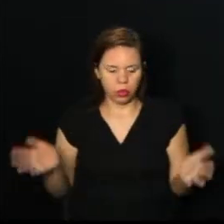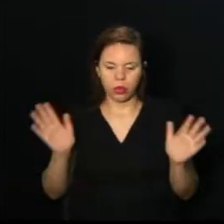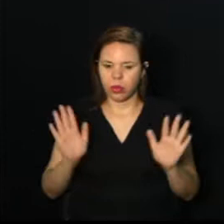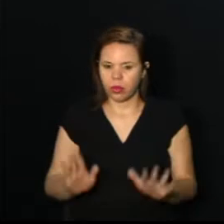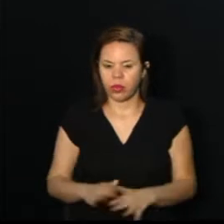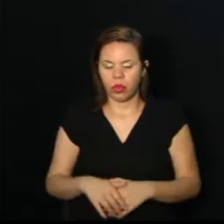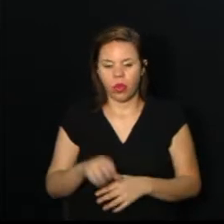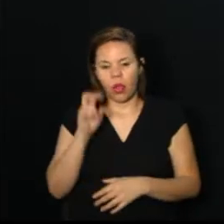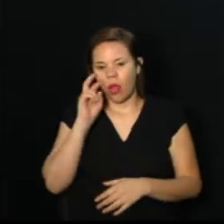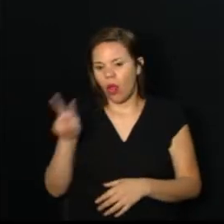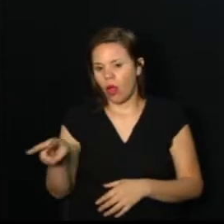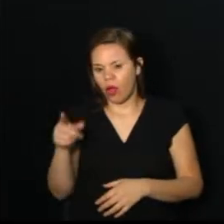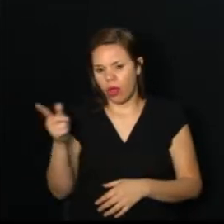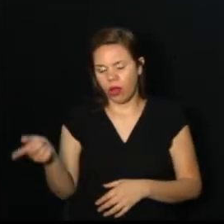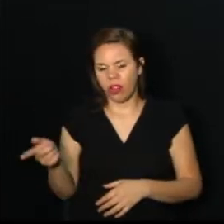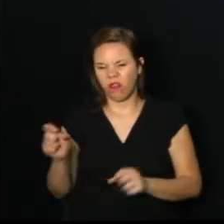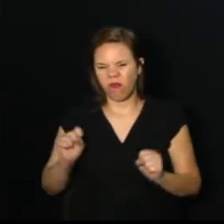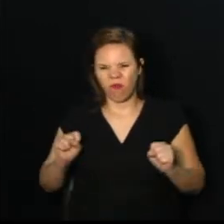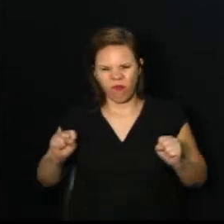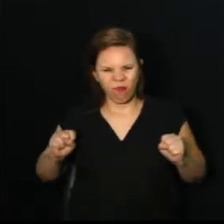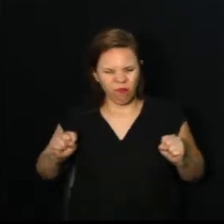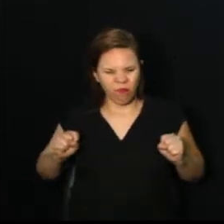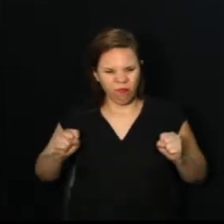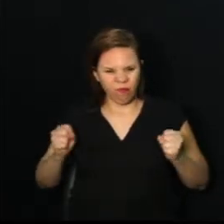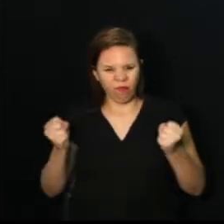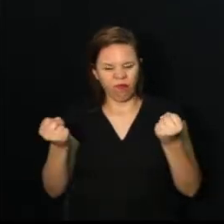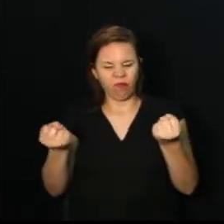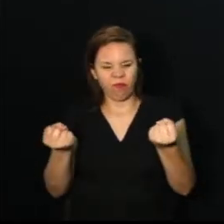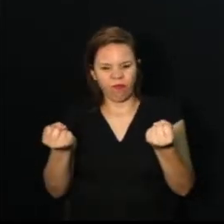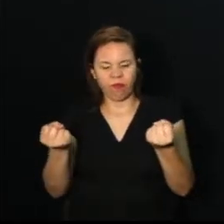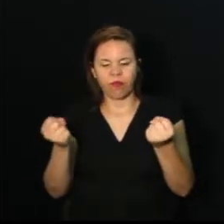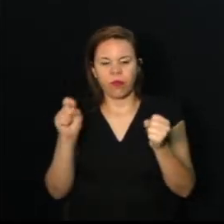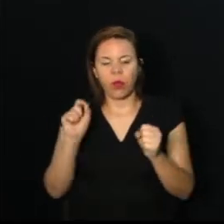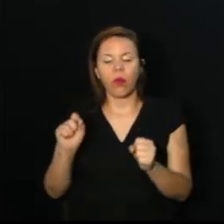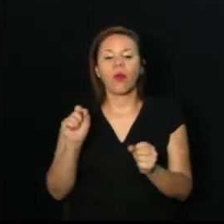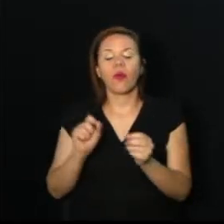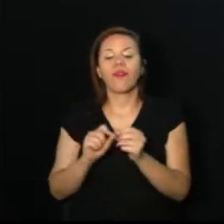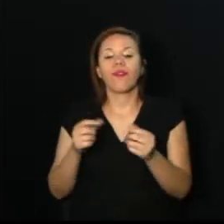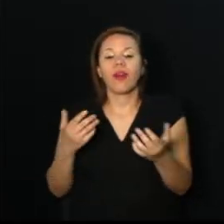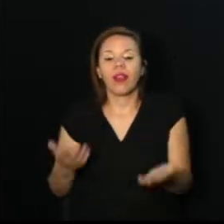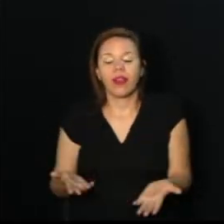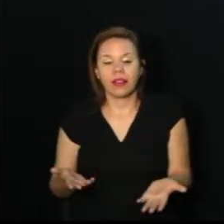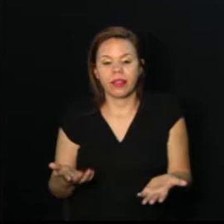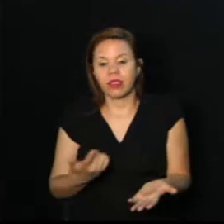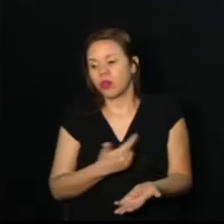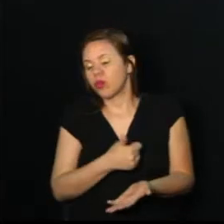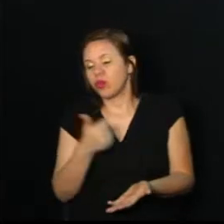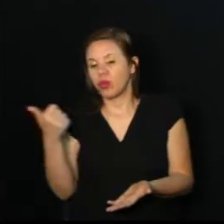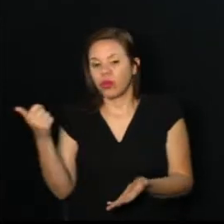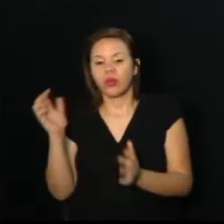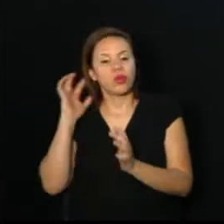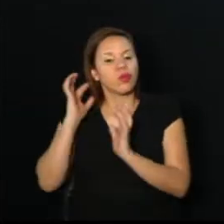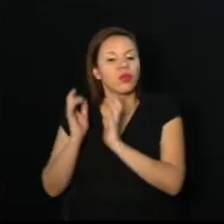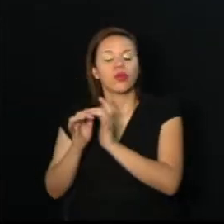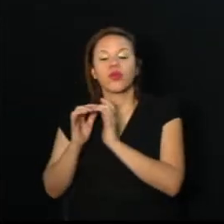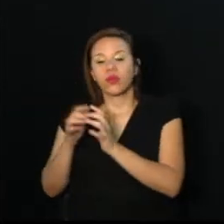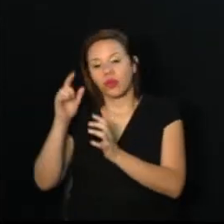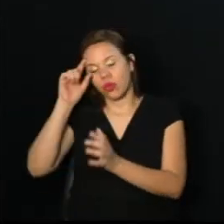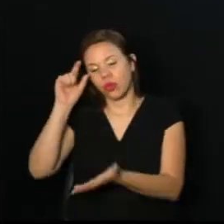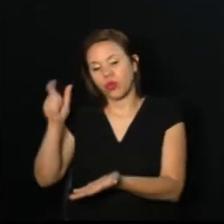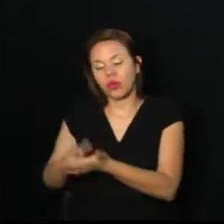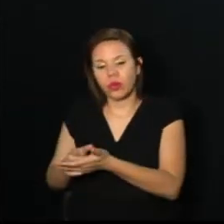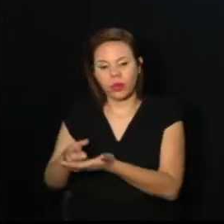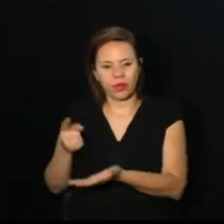Mas olhe o esforço e o caminho que faz o cérebro de um